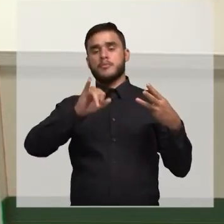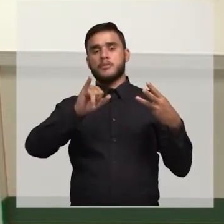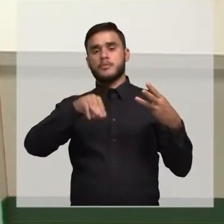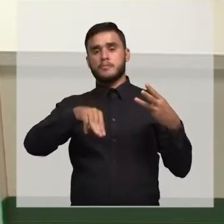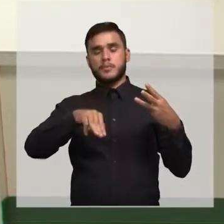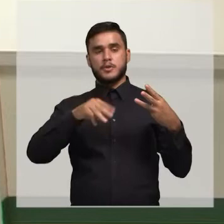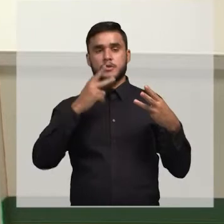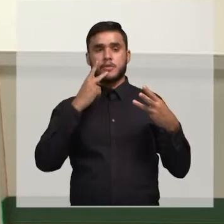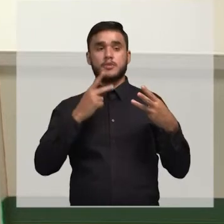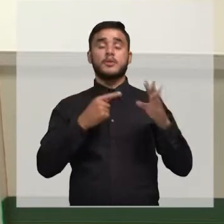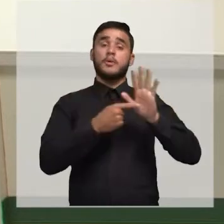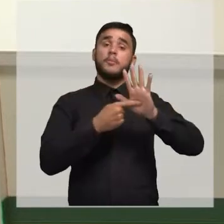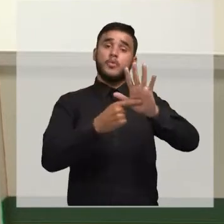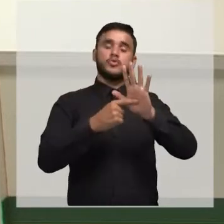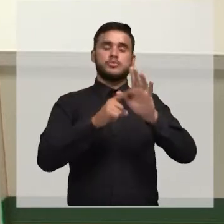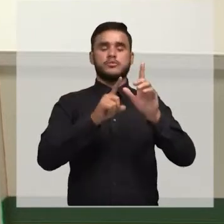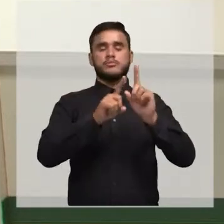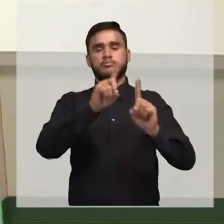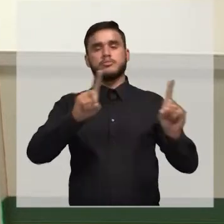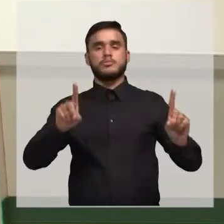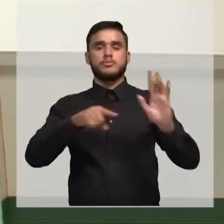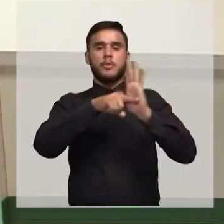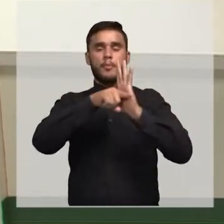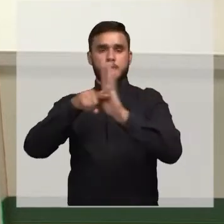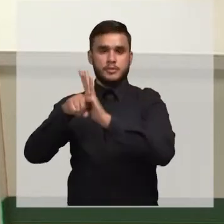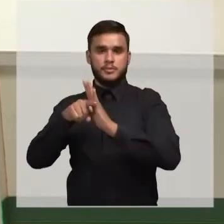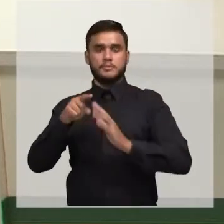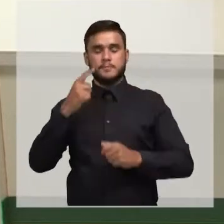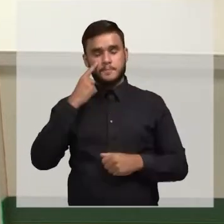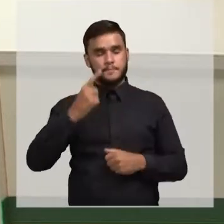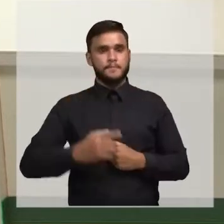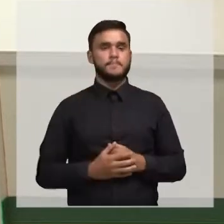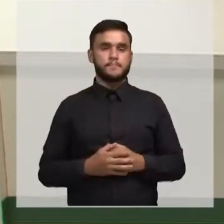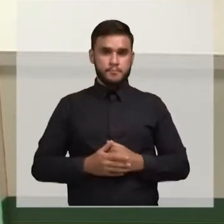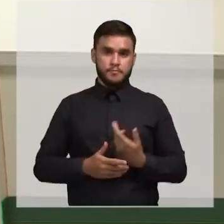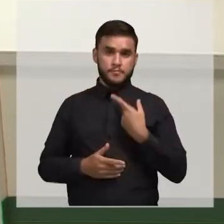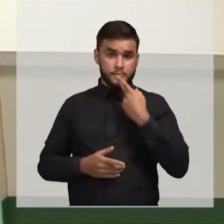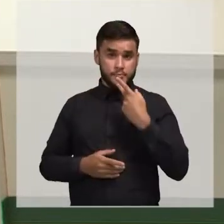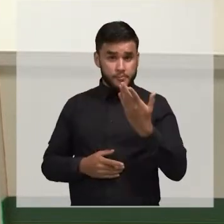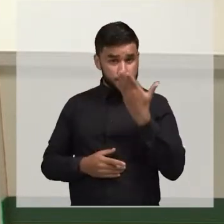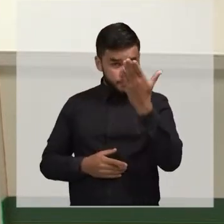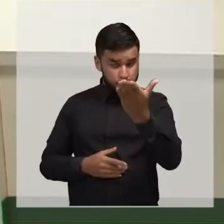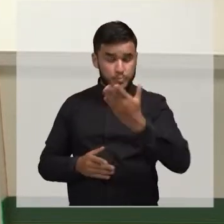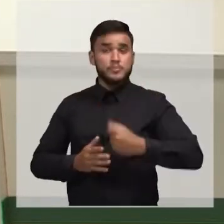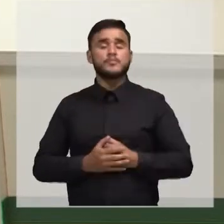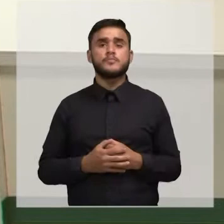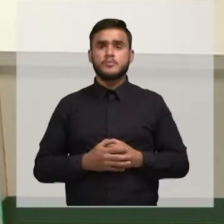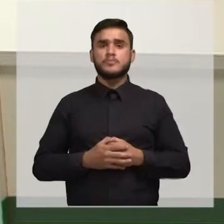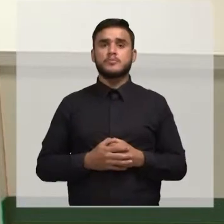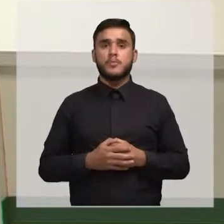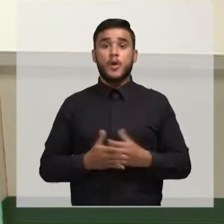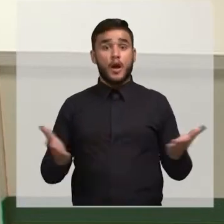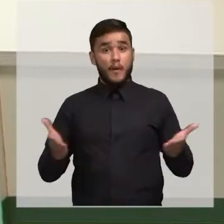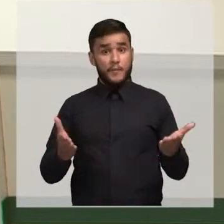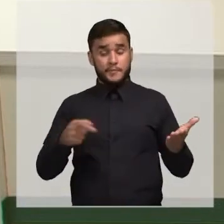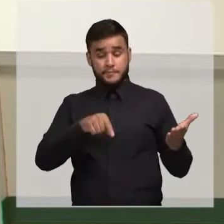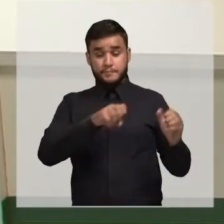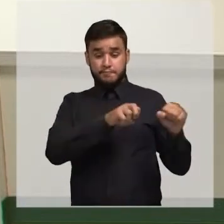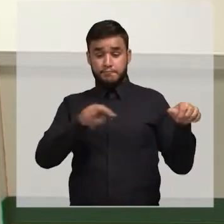tem, né, Luiz? Você foi em São Paulo. Bom, foi em São Paulo. Mas deixa eu dizer uma coisa para você aqui. Essa